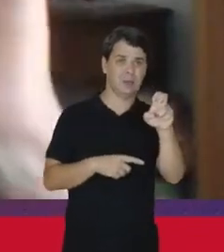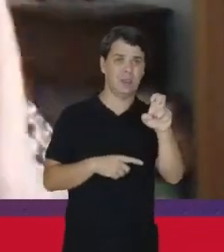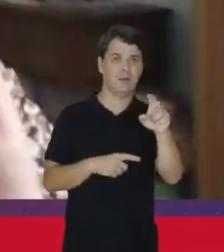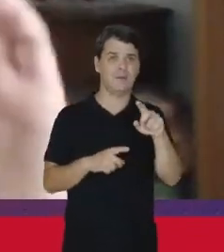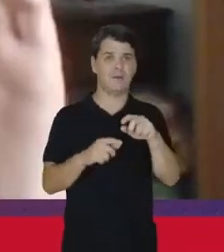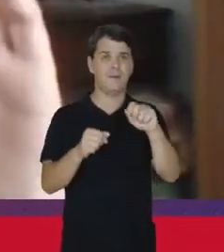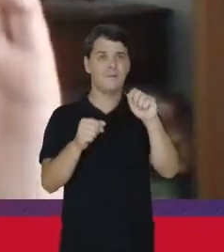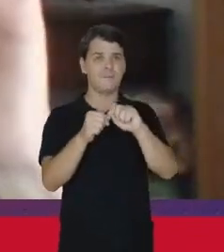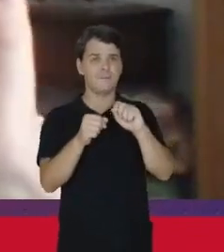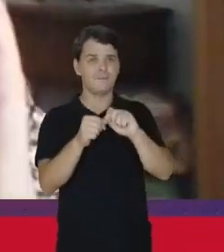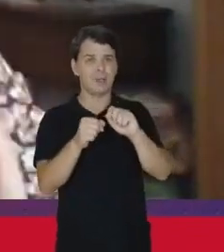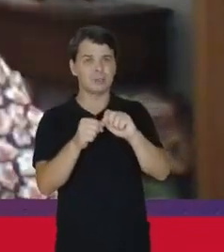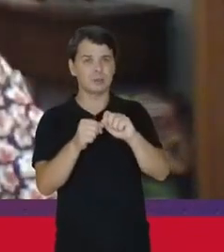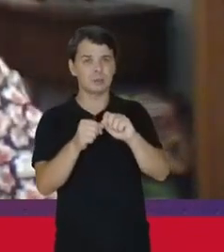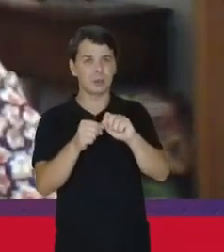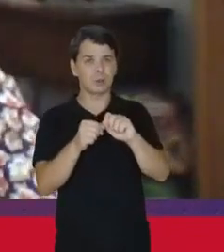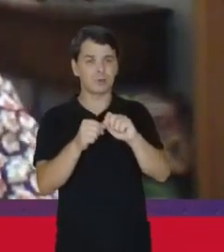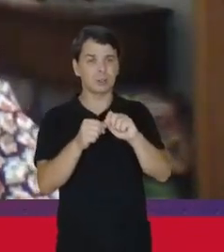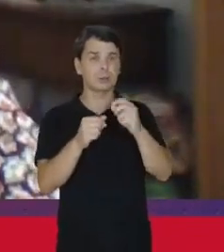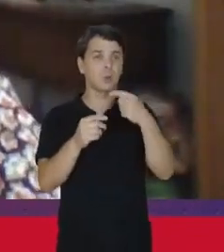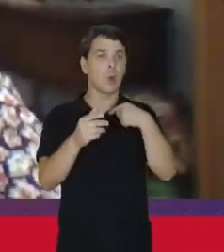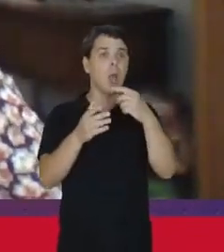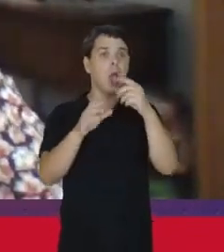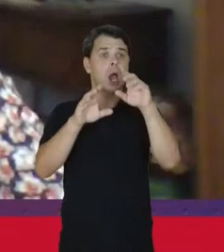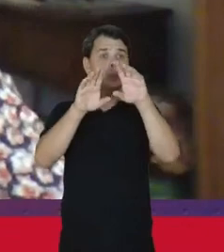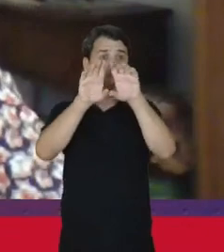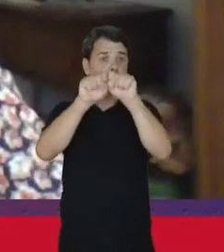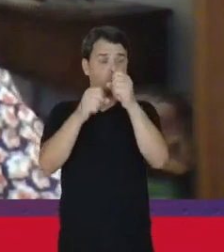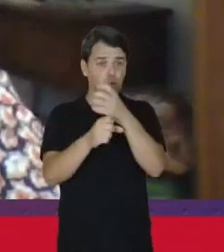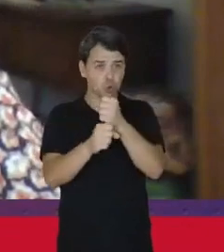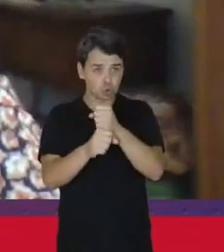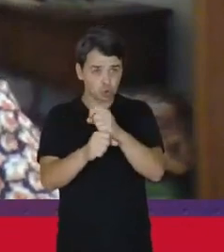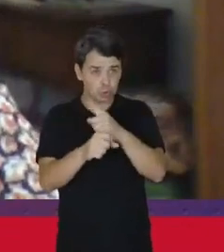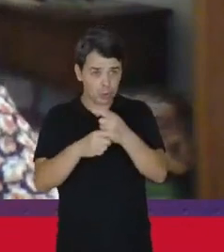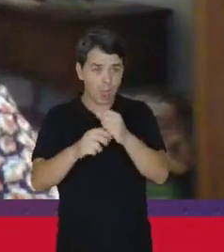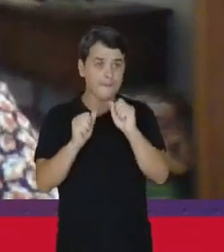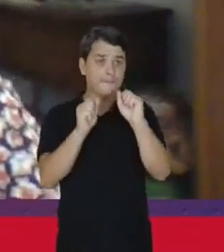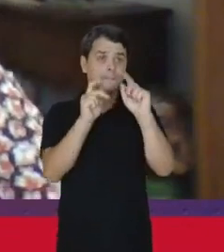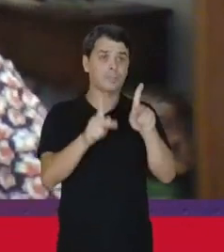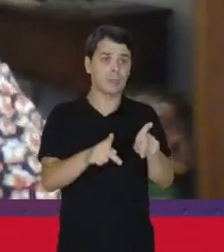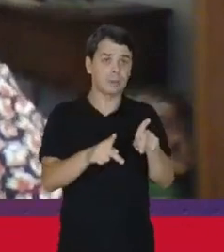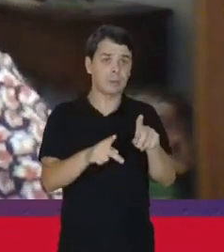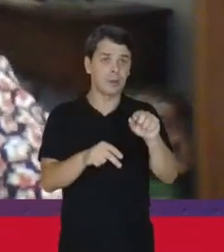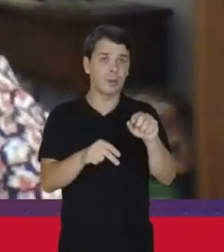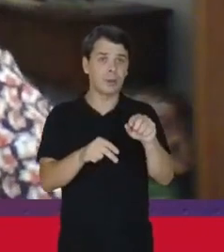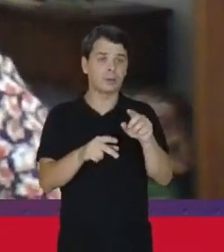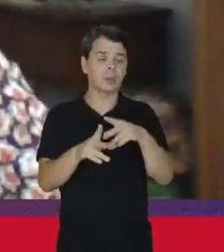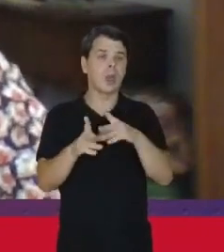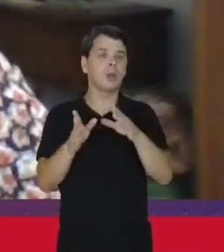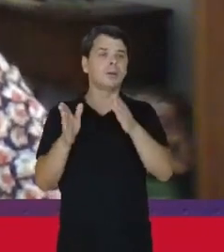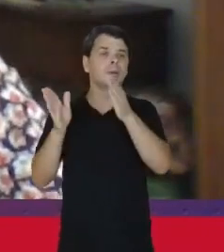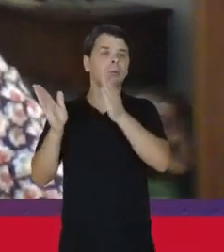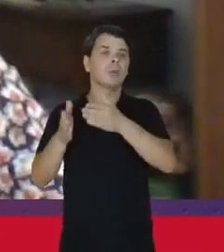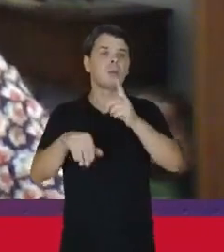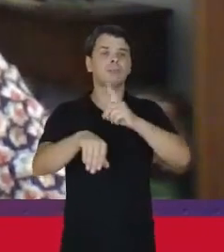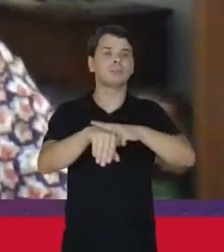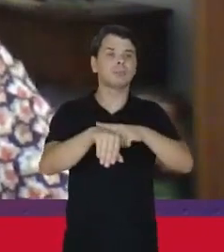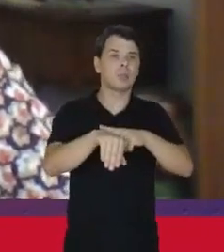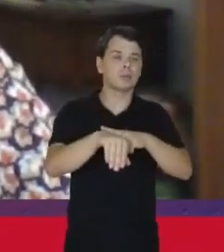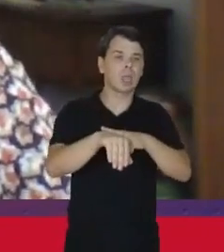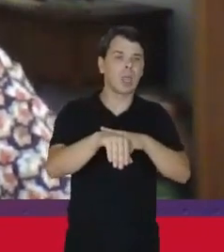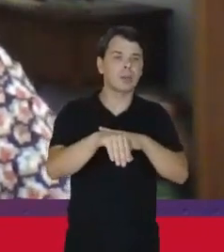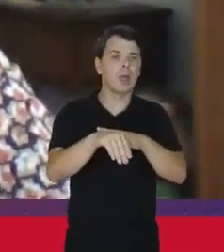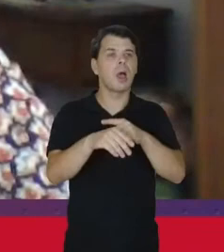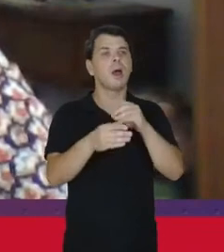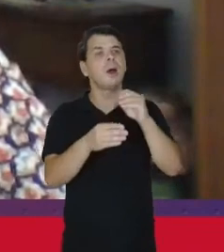idade, se faz um cálculo da aposentadoria que seria proporcional ao tempo de contribuição,